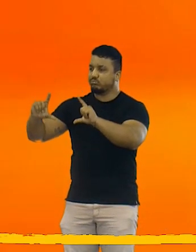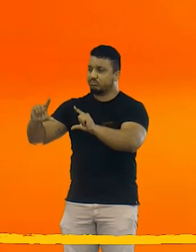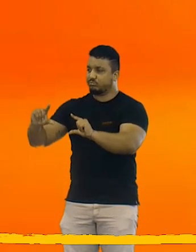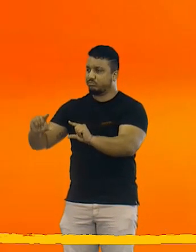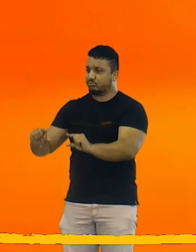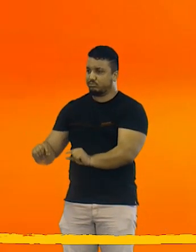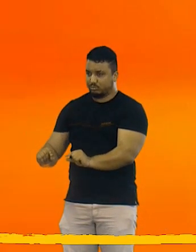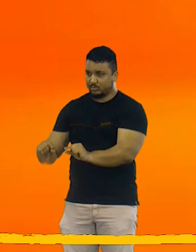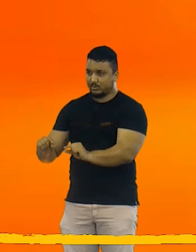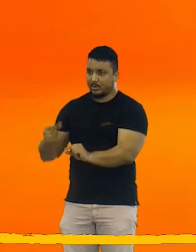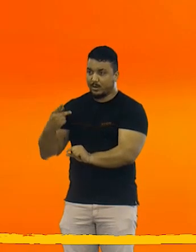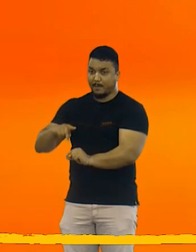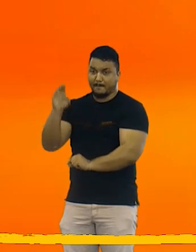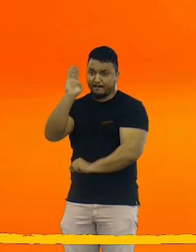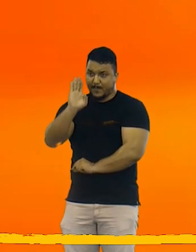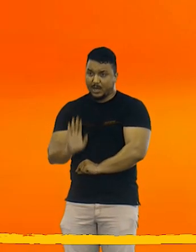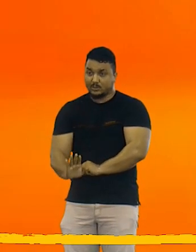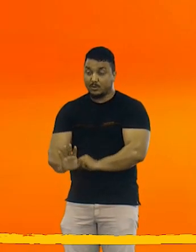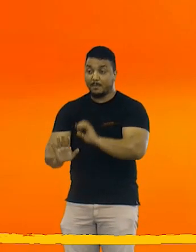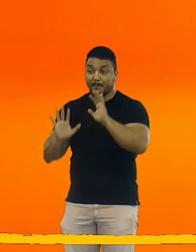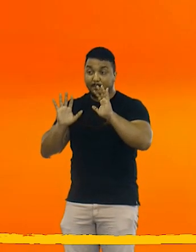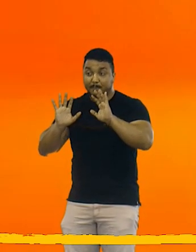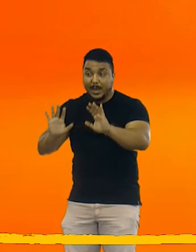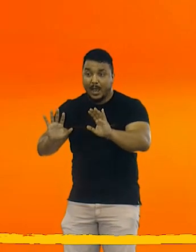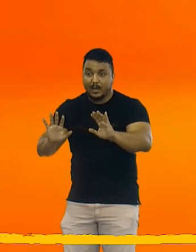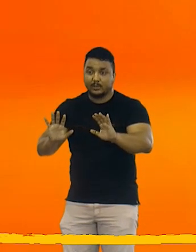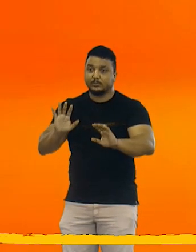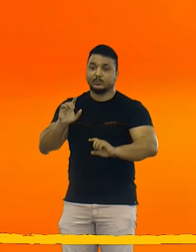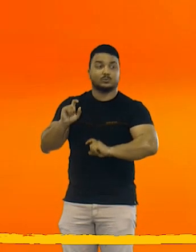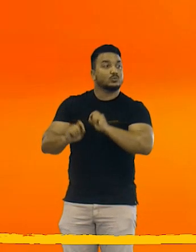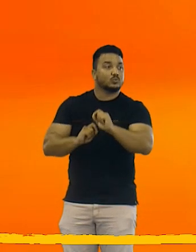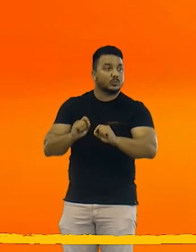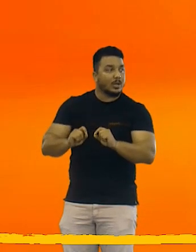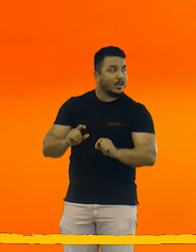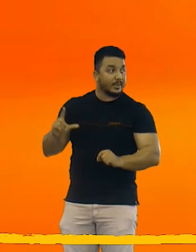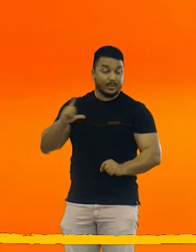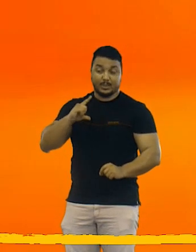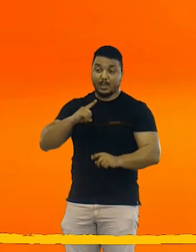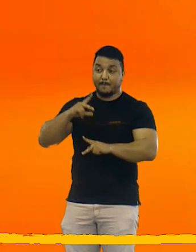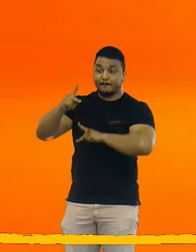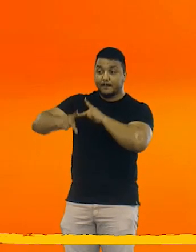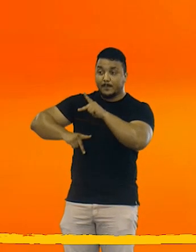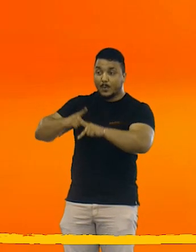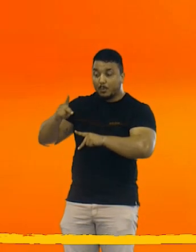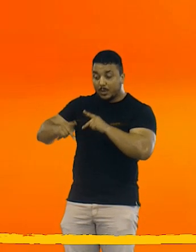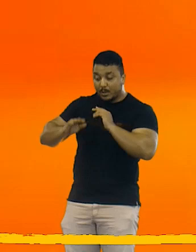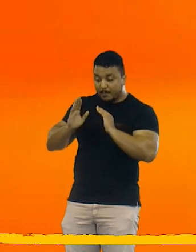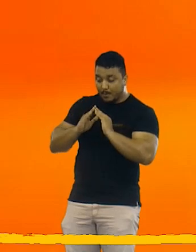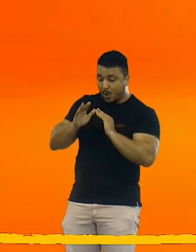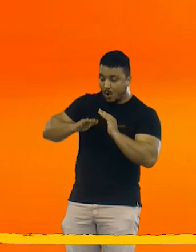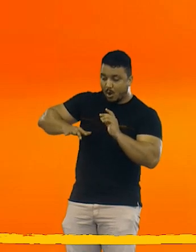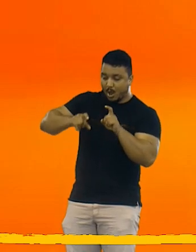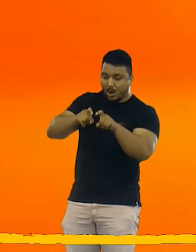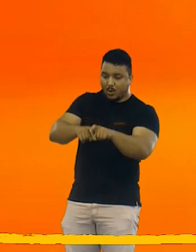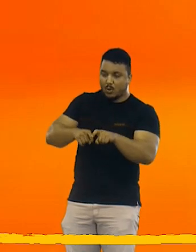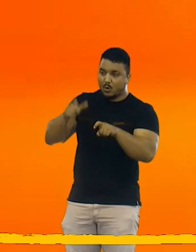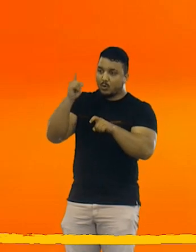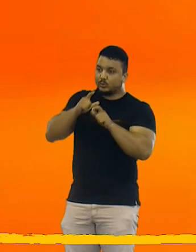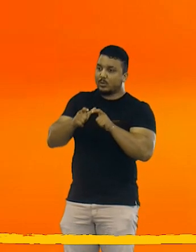em praticamente todo o país. Mas, porém, todavia, a população residente no campo voltou a